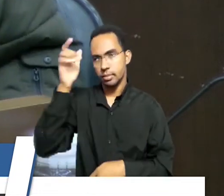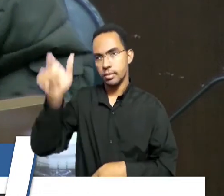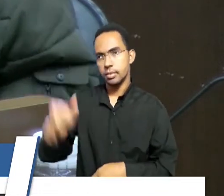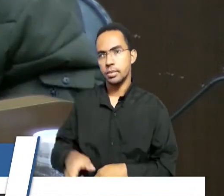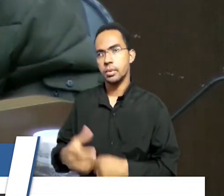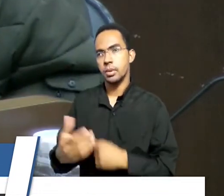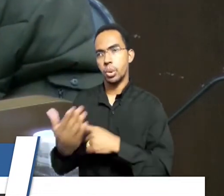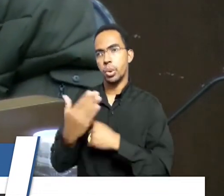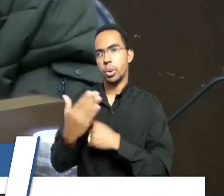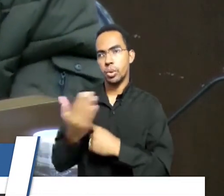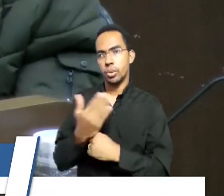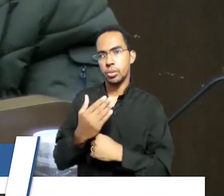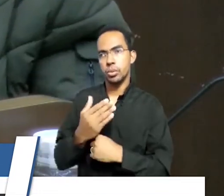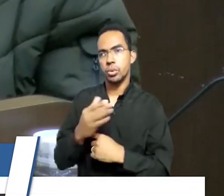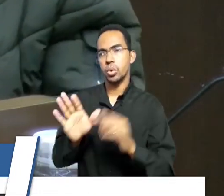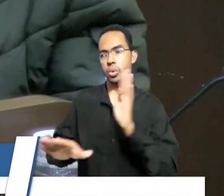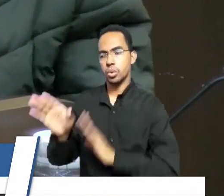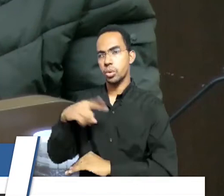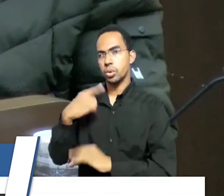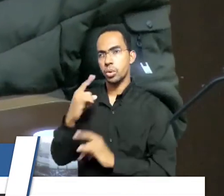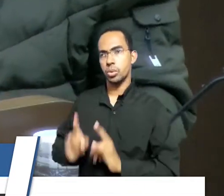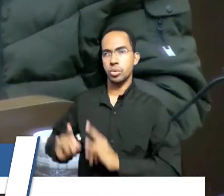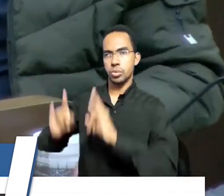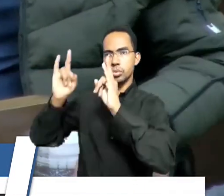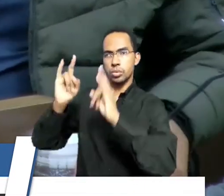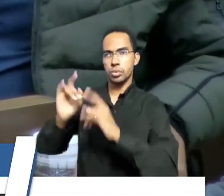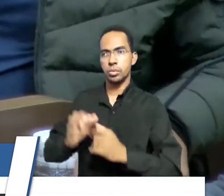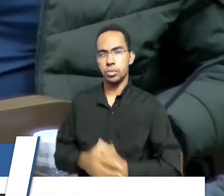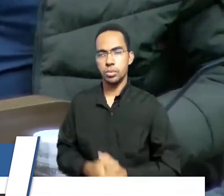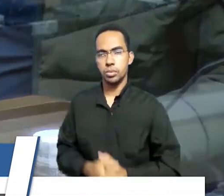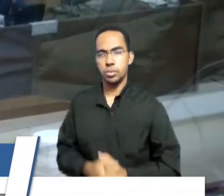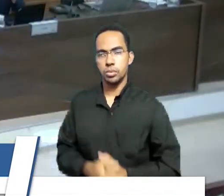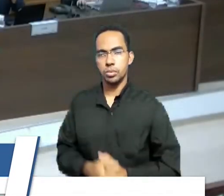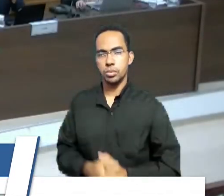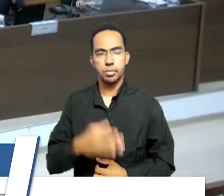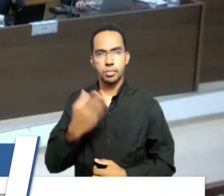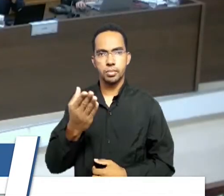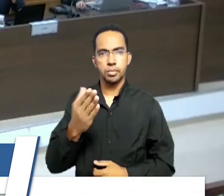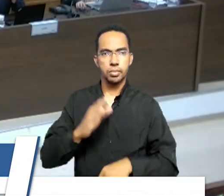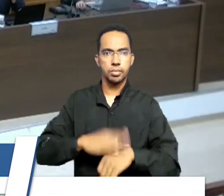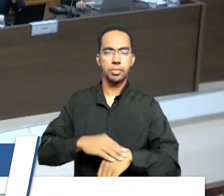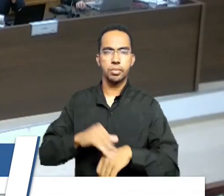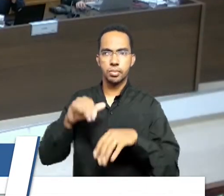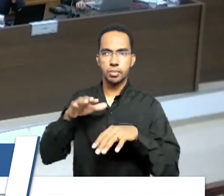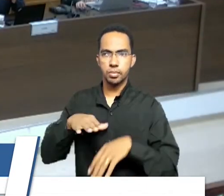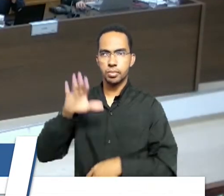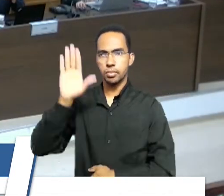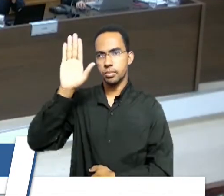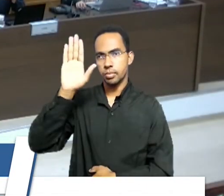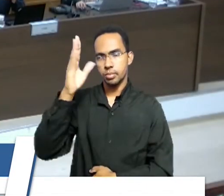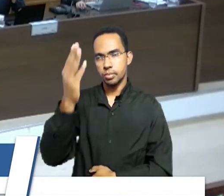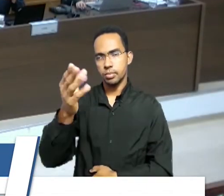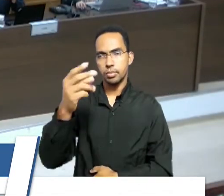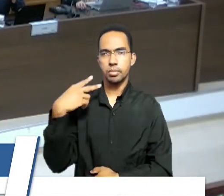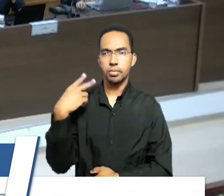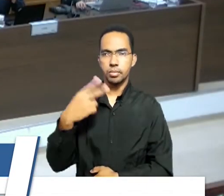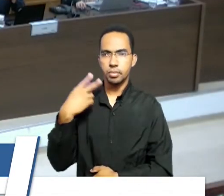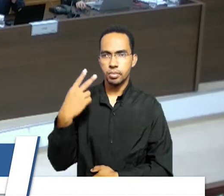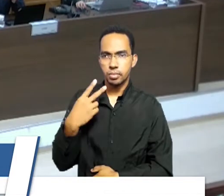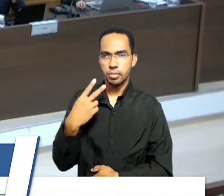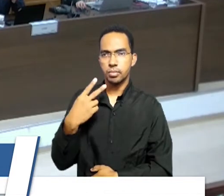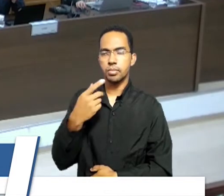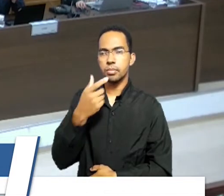patrimônio. Com a palavra, o plenário. Peço a palavra, senhor presidente. Com a palavra, vereador Ronaldo Carvalho. Também gostaria